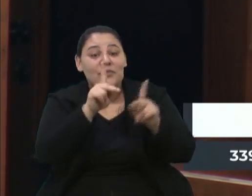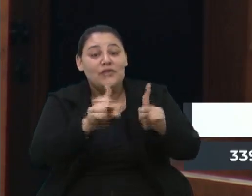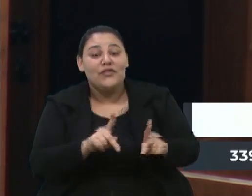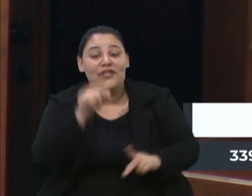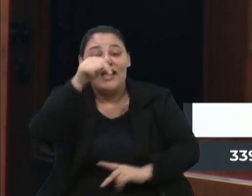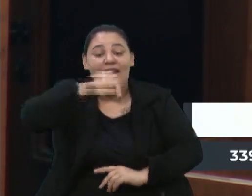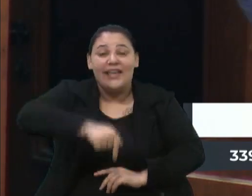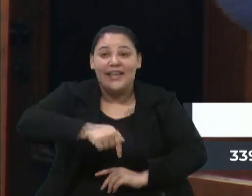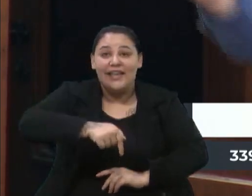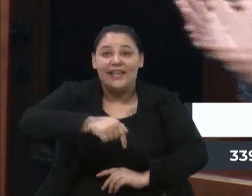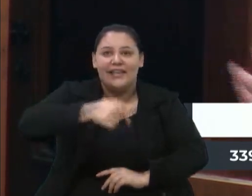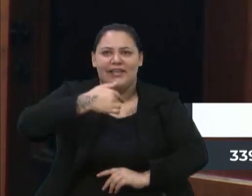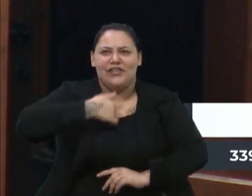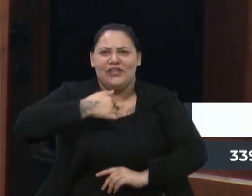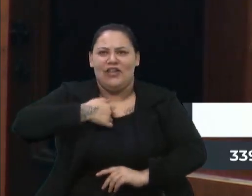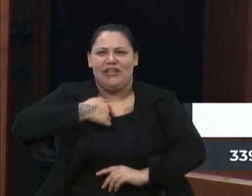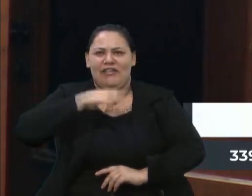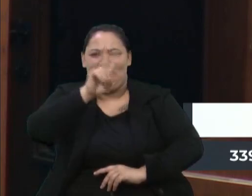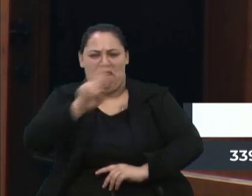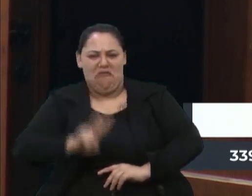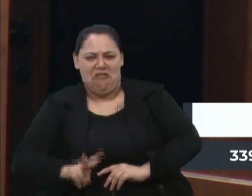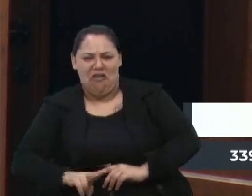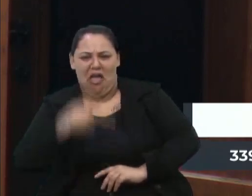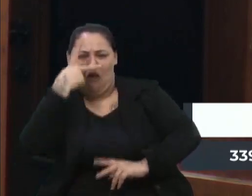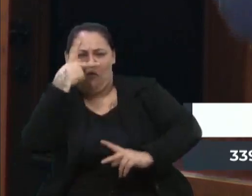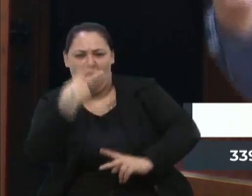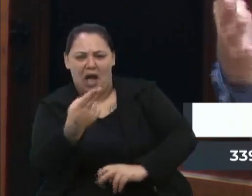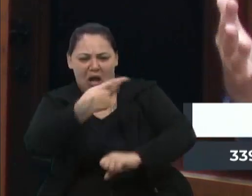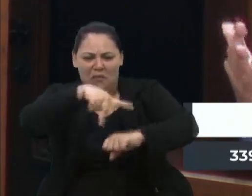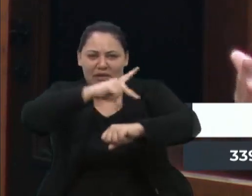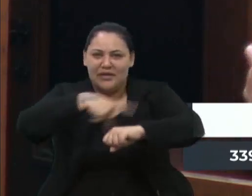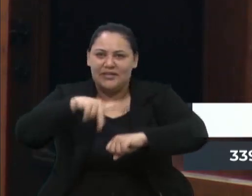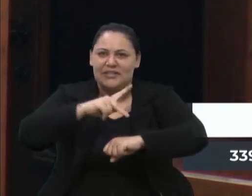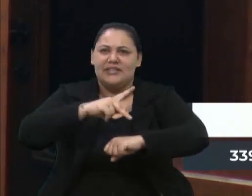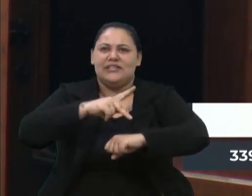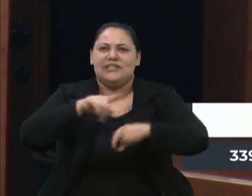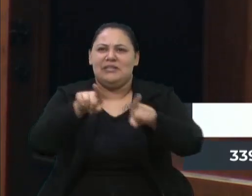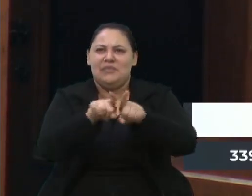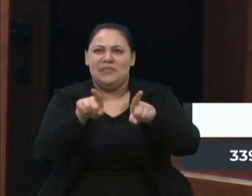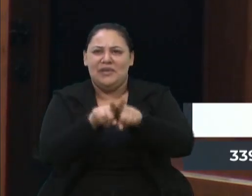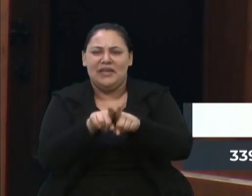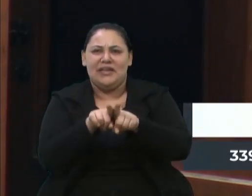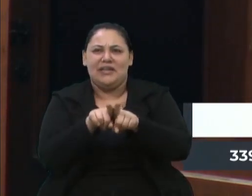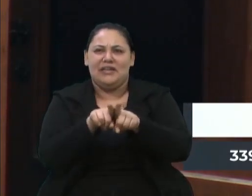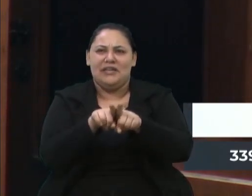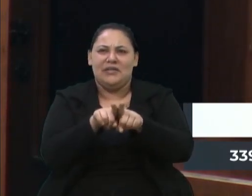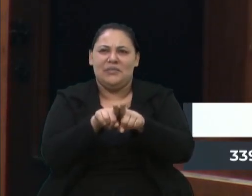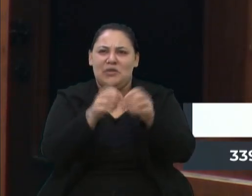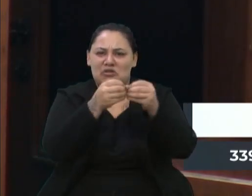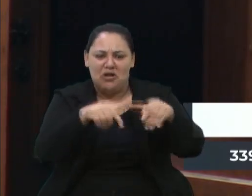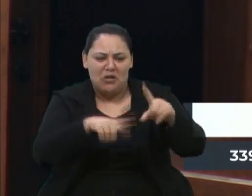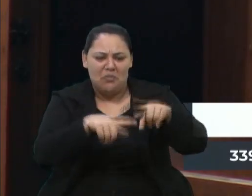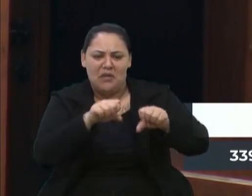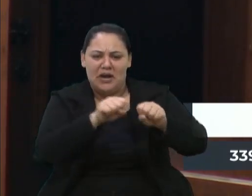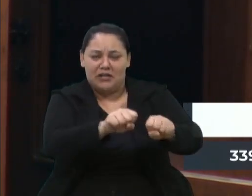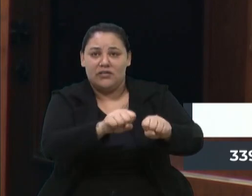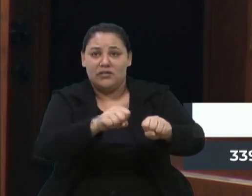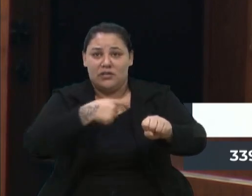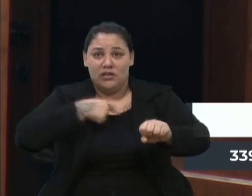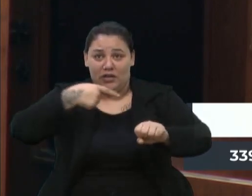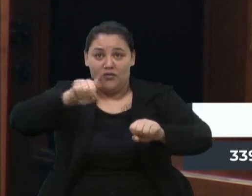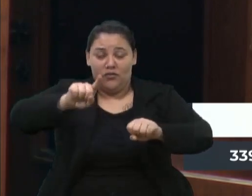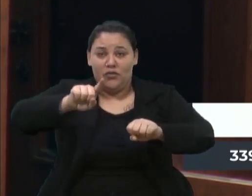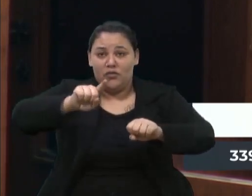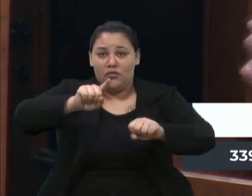que nós ia virar Venezuela que e o saquear mercado e eu vou na Andreazza porque eu vou no